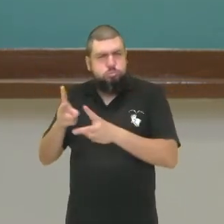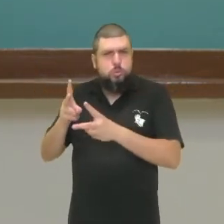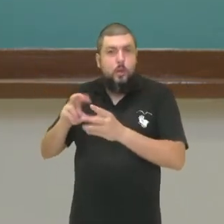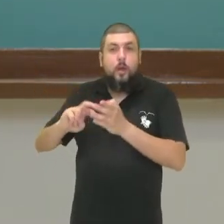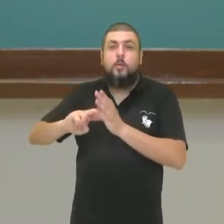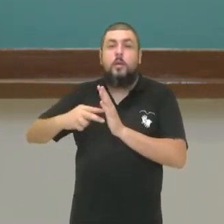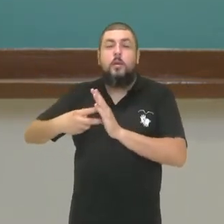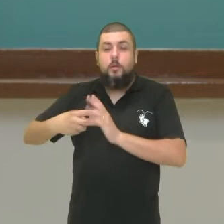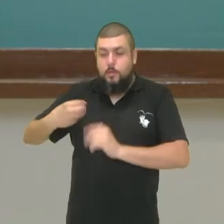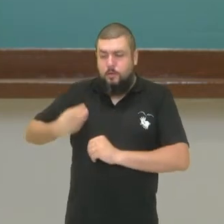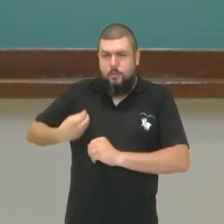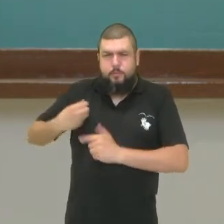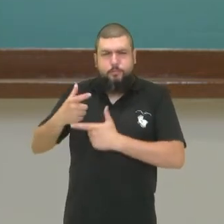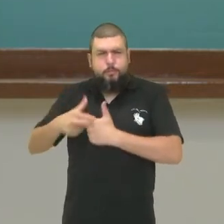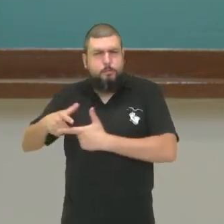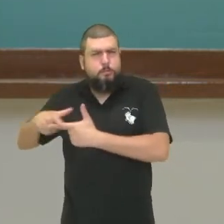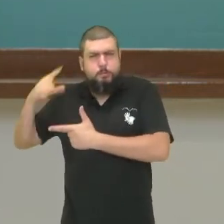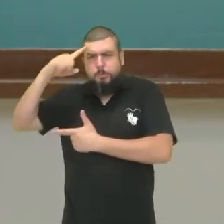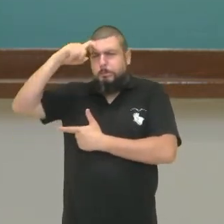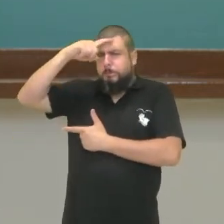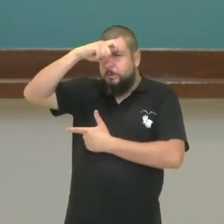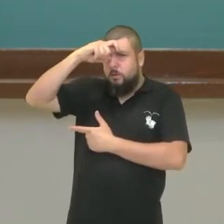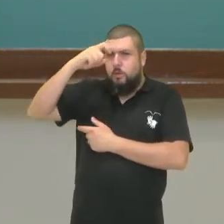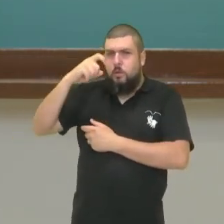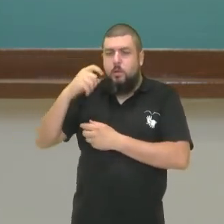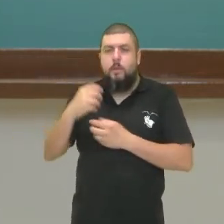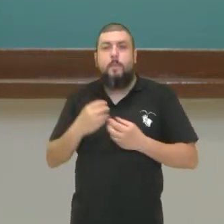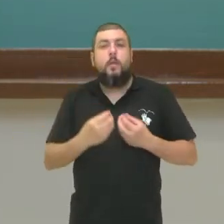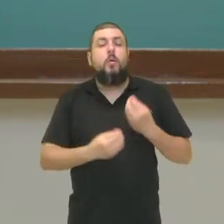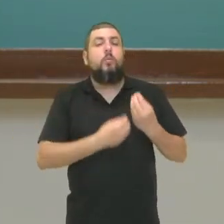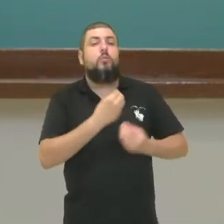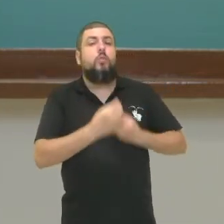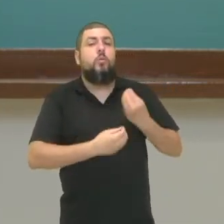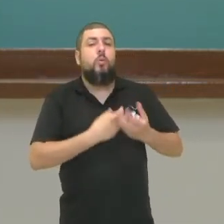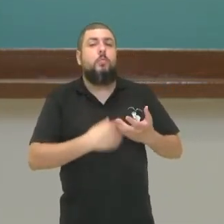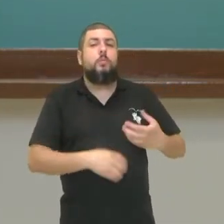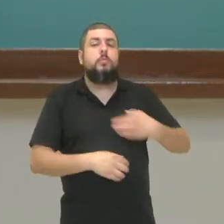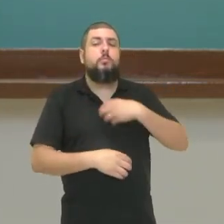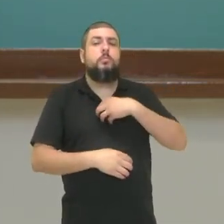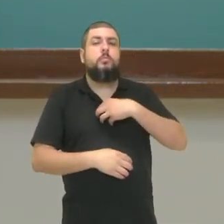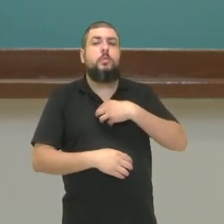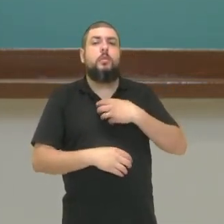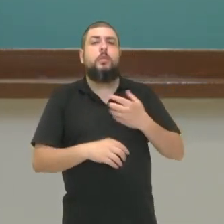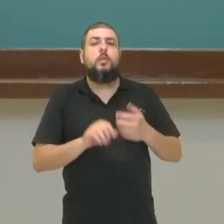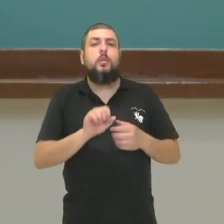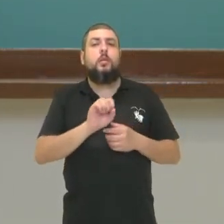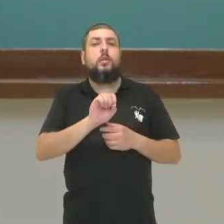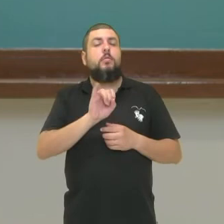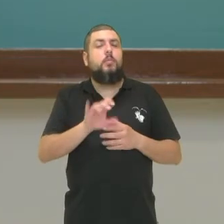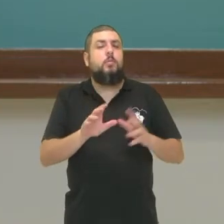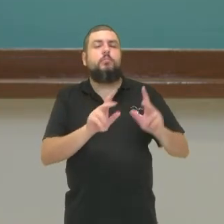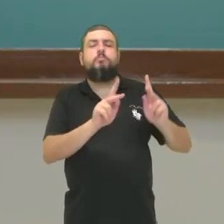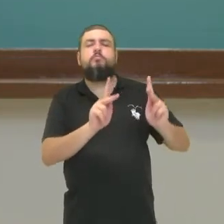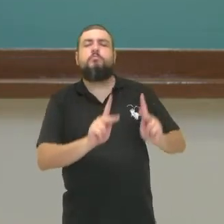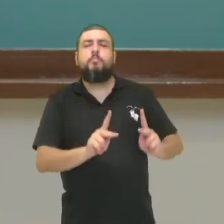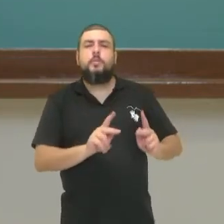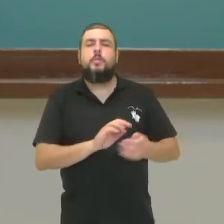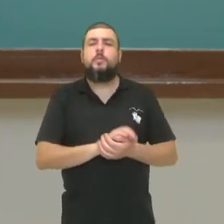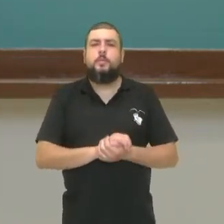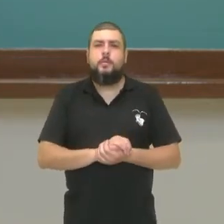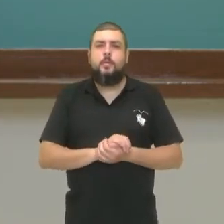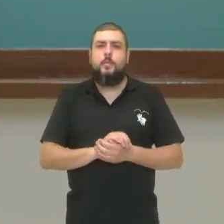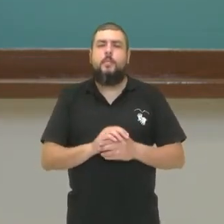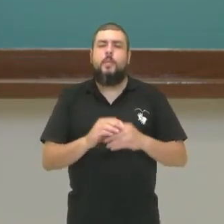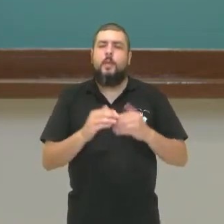meio a calmaria, como que você se comporta, como que você reage no seu dia a dia? Então, aproveite esse momento